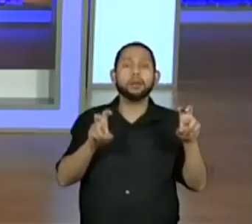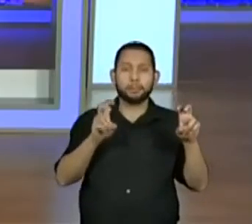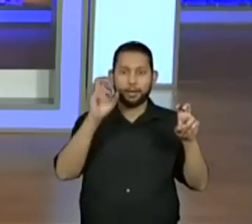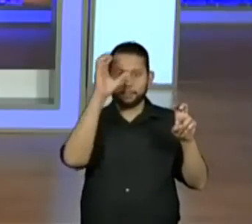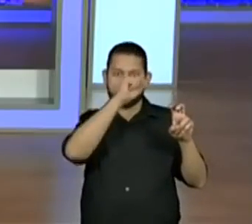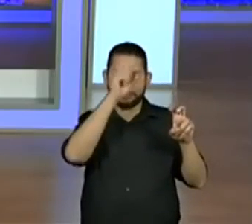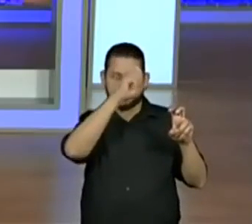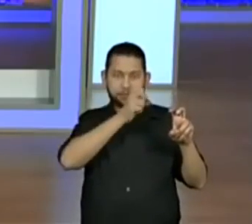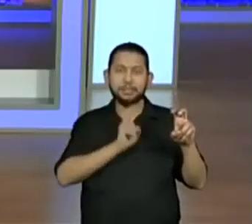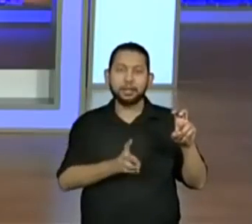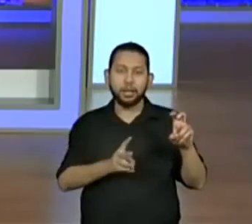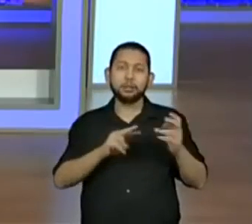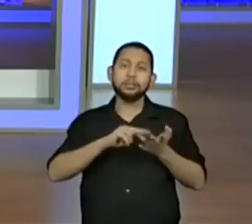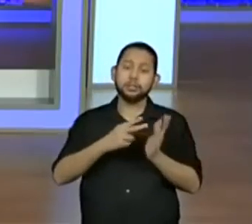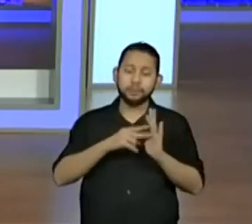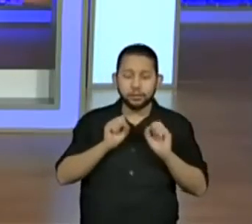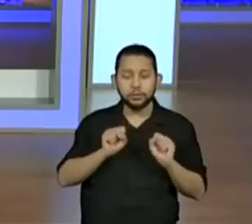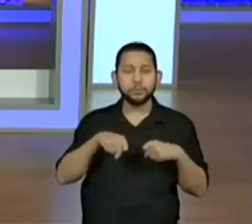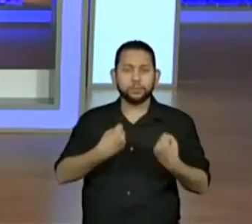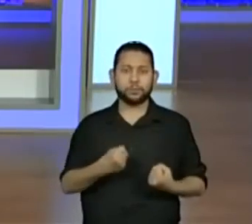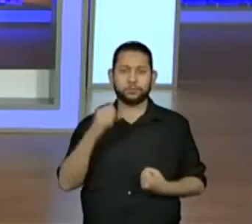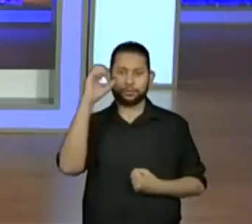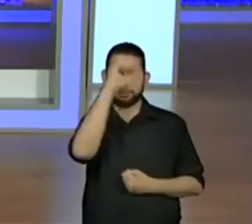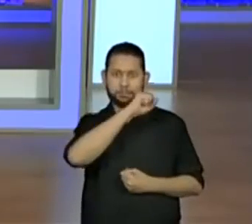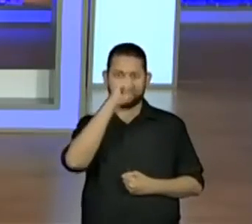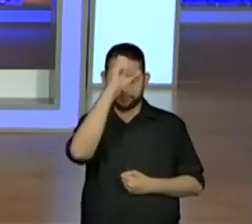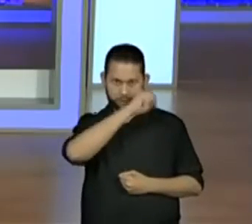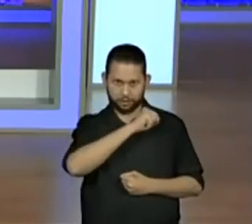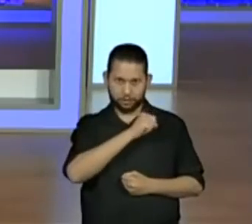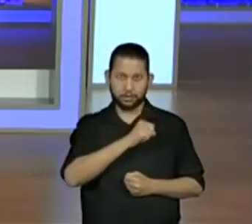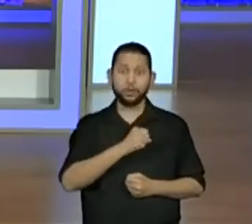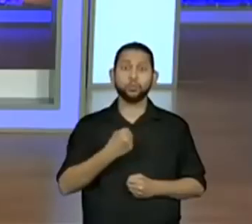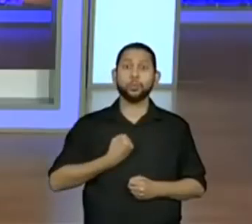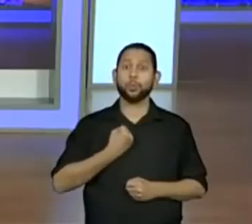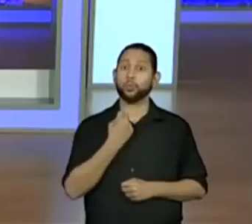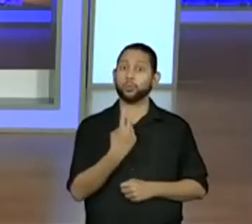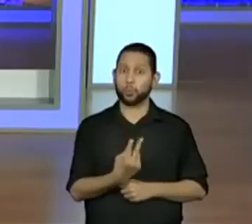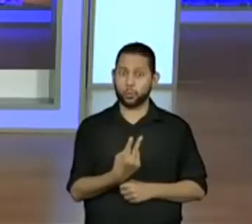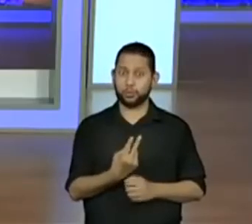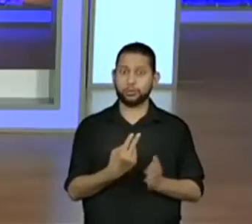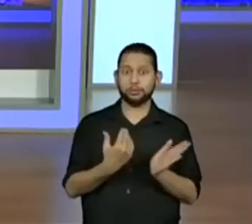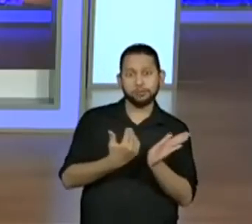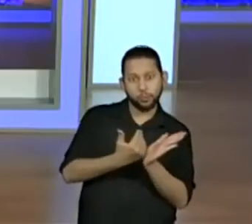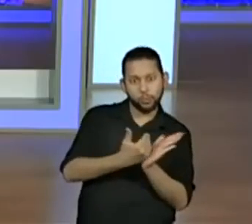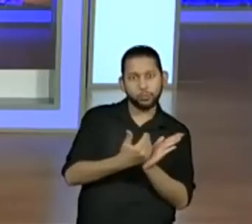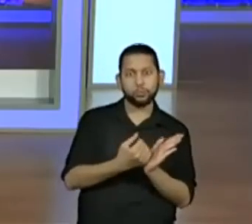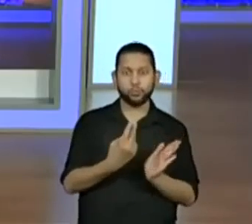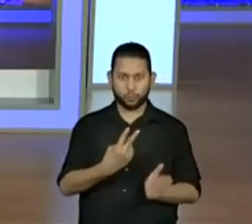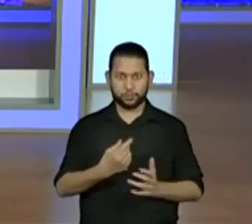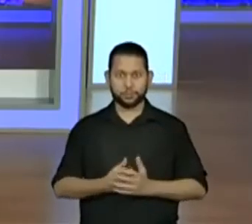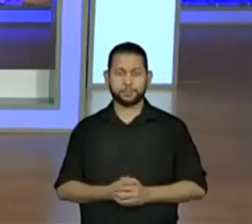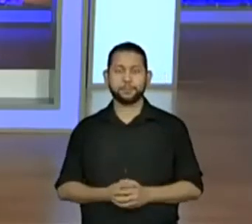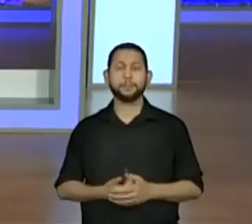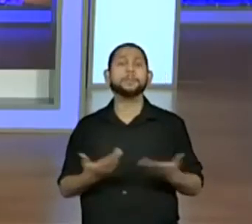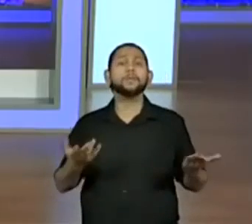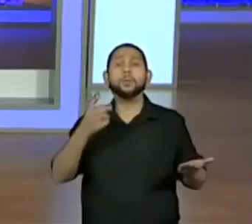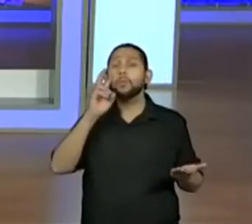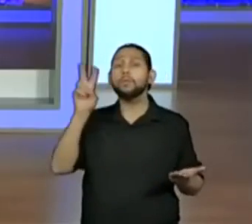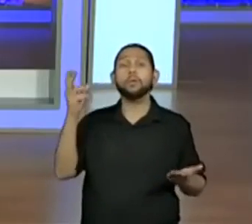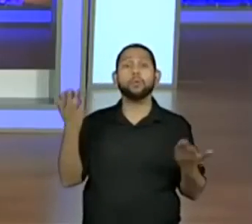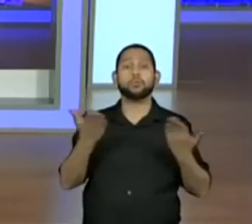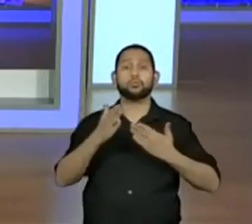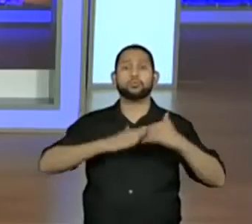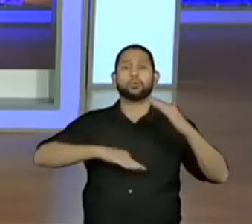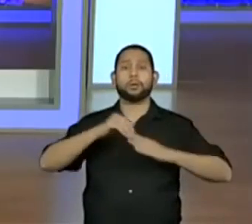de aprendizagens é a sequência didática número dois aula número oito Vamos então conhecer a habilidade